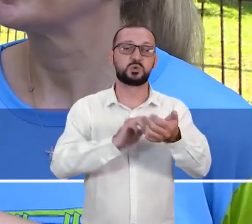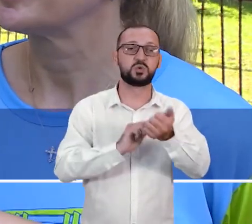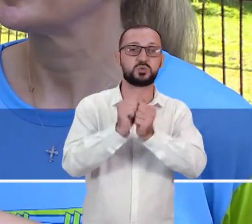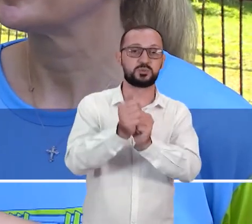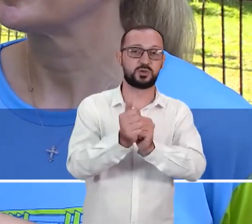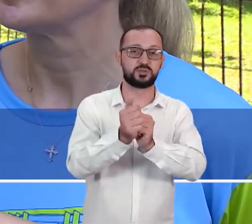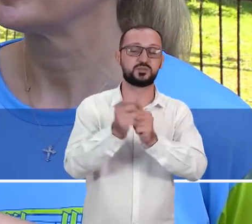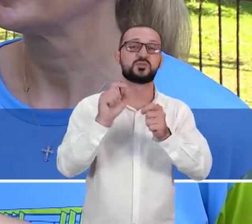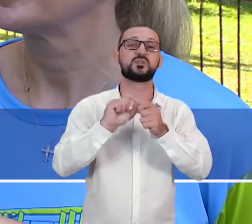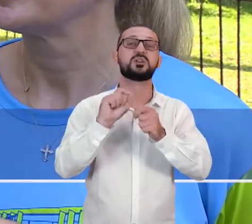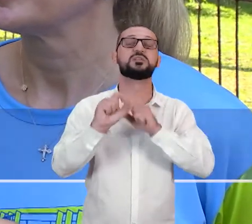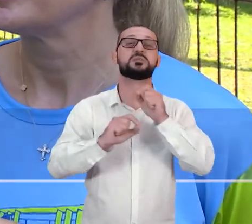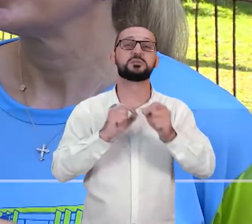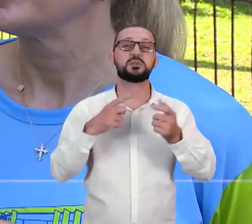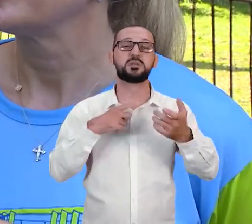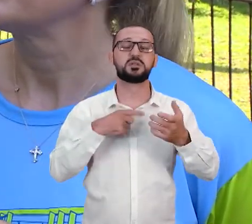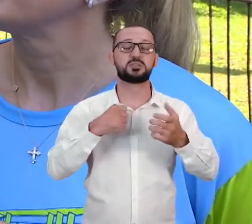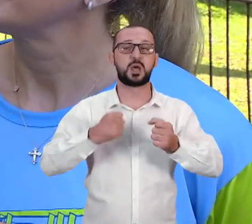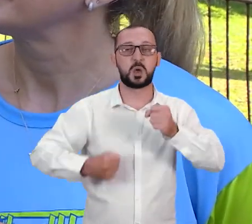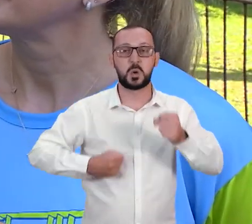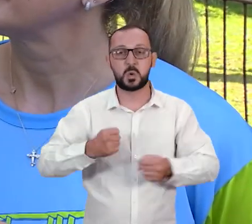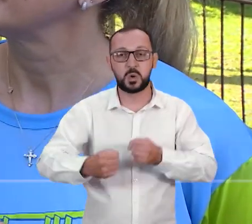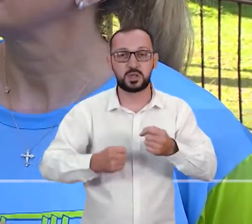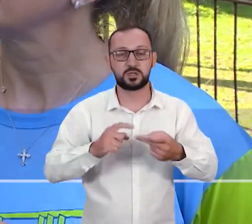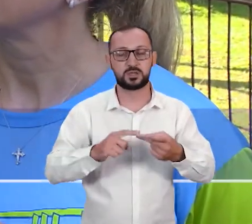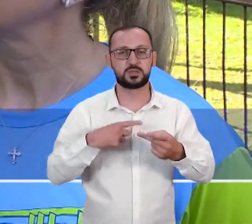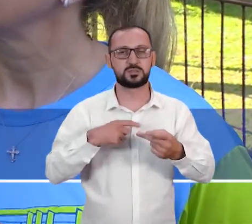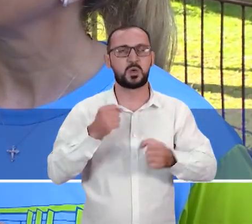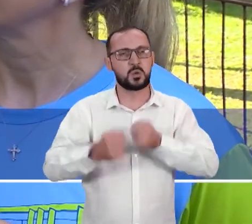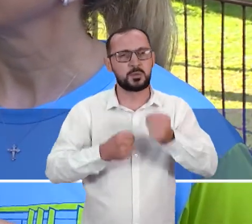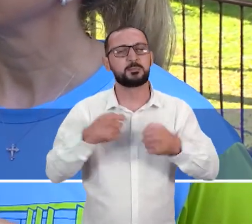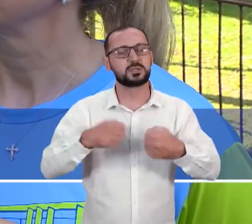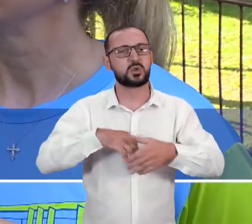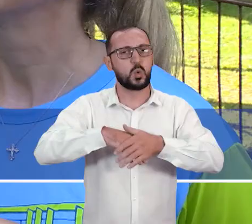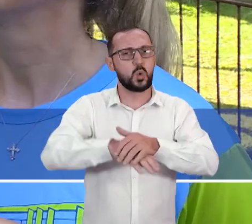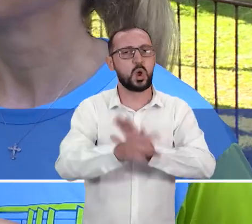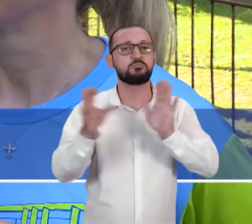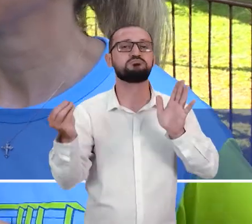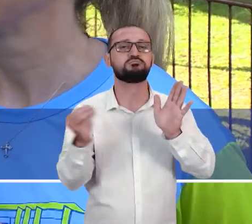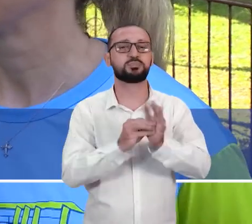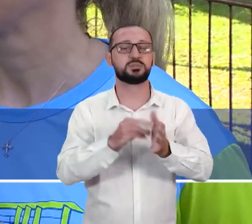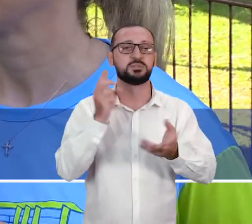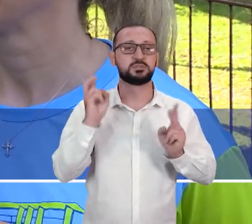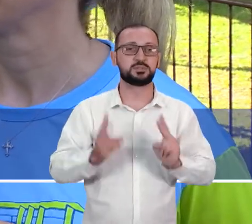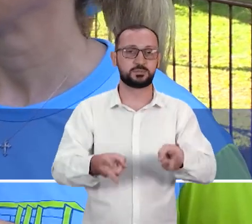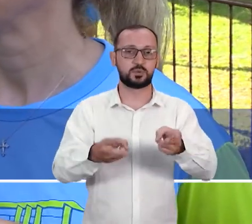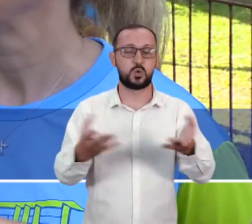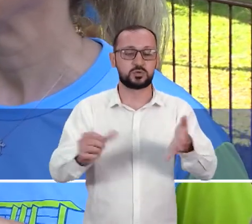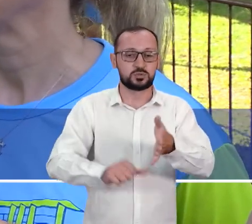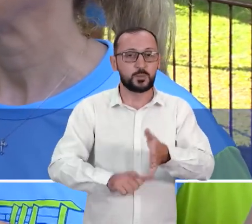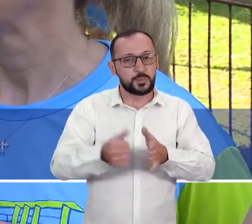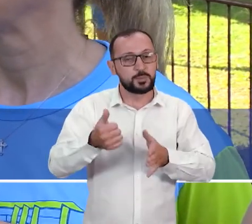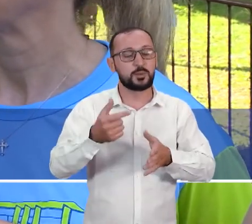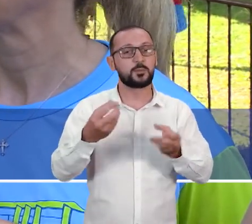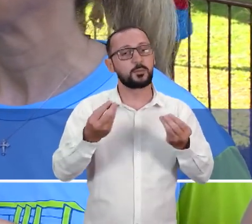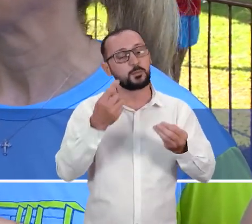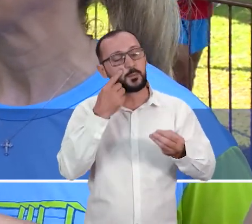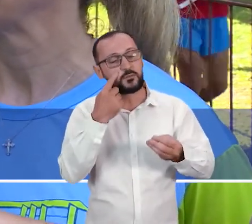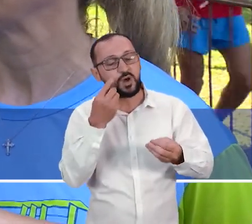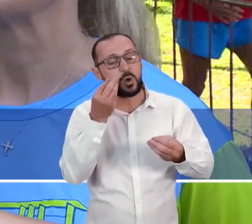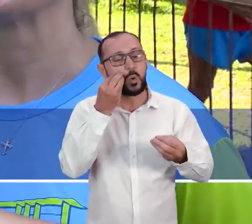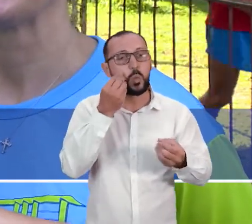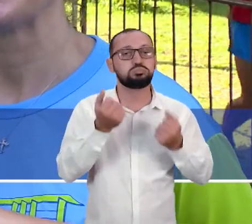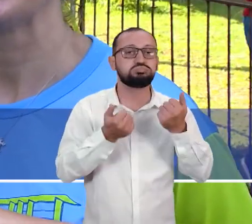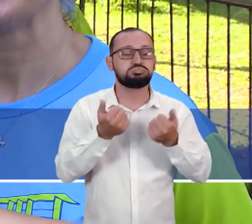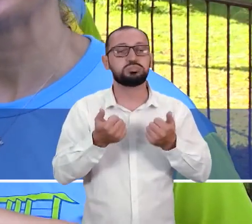valorizando o esporte, fazendo aqui essa corrida, e essa corrida tem que virar tradicional. Então, nós estamos fazendo a primeira para